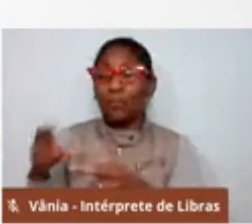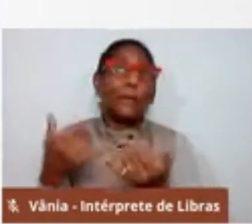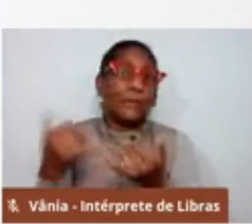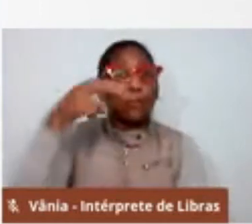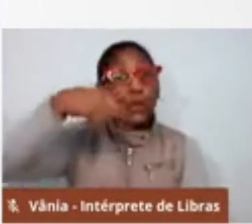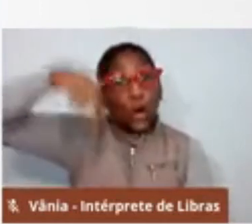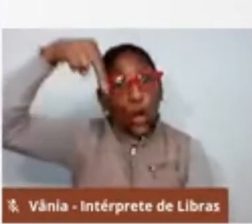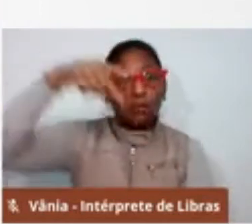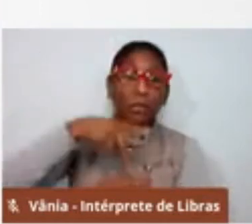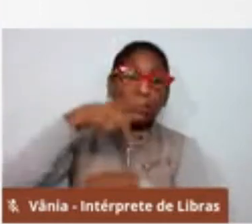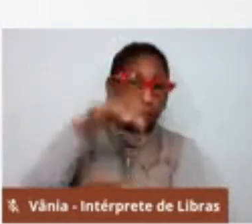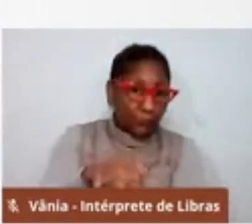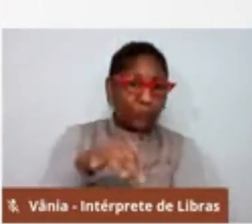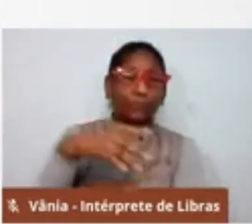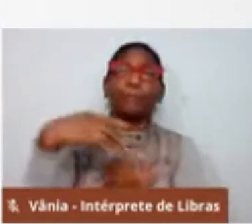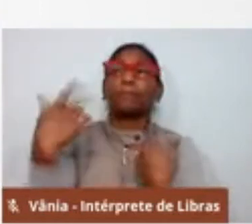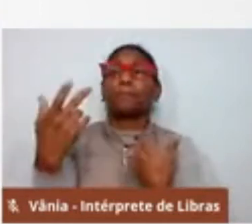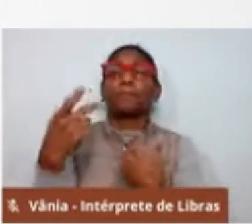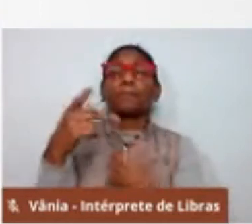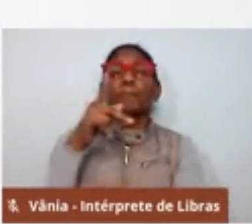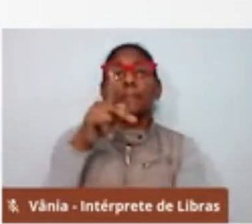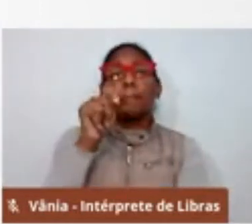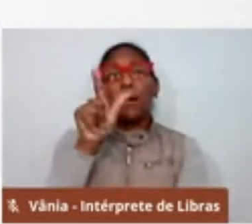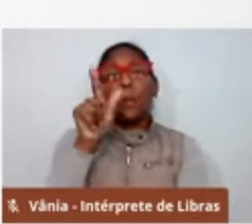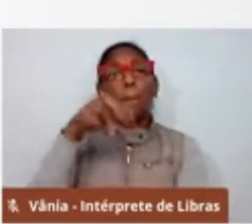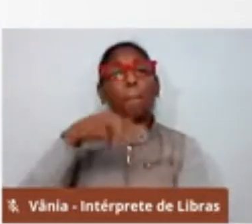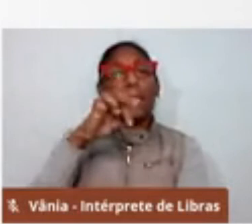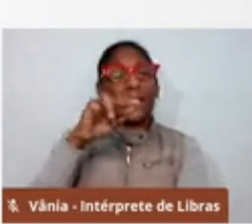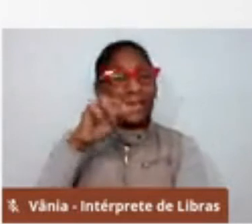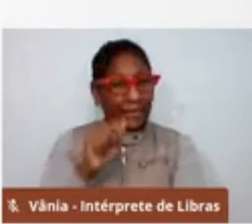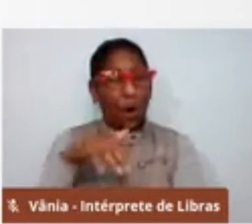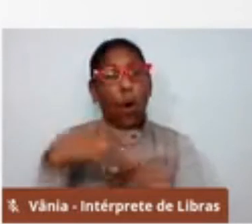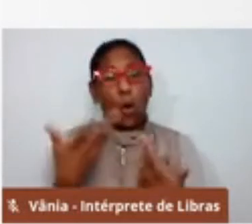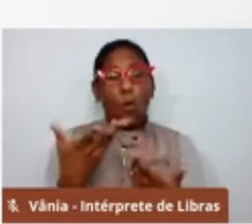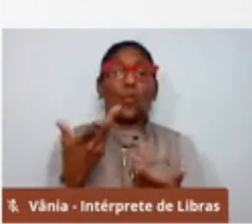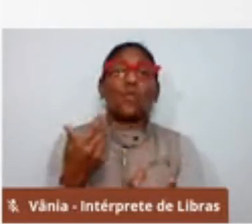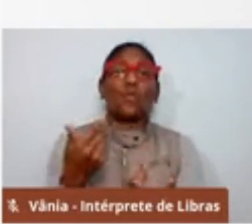Passo Fundo, Palmeira das Missões, que é a região da Serra, e as regiões